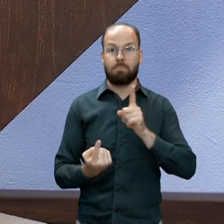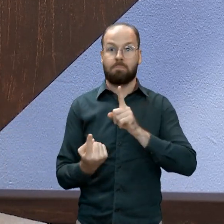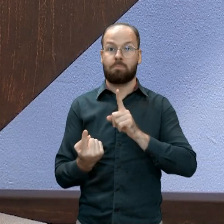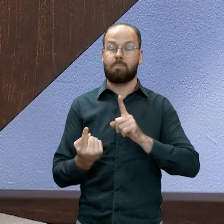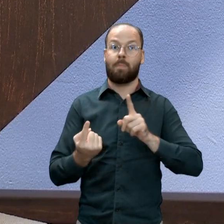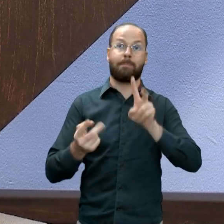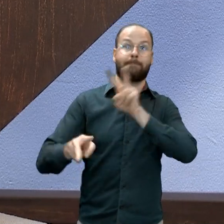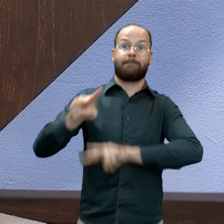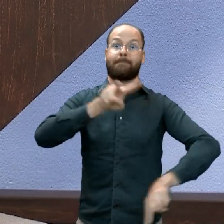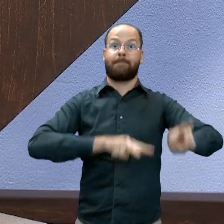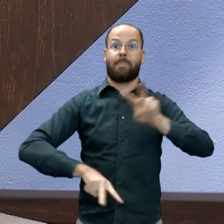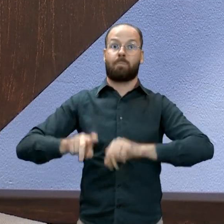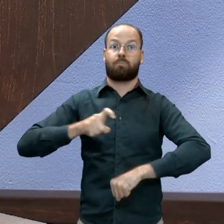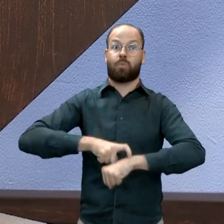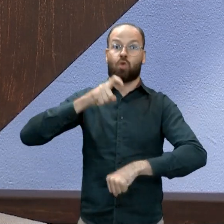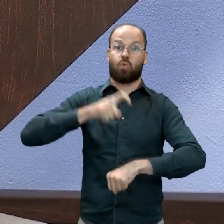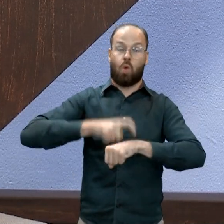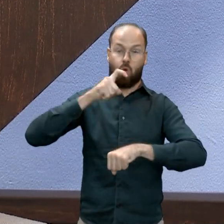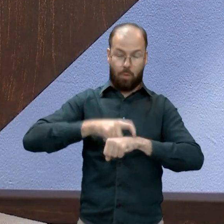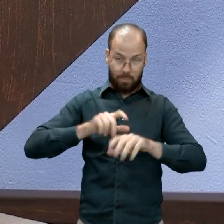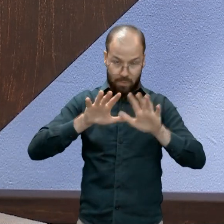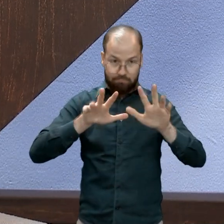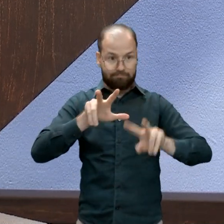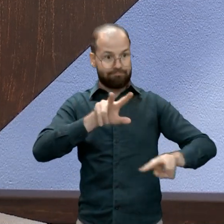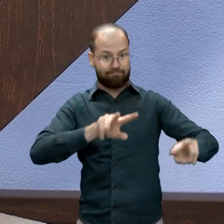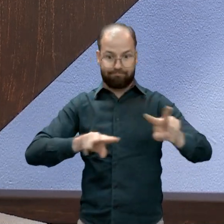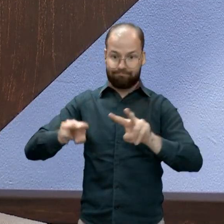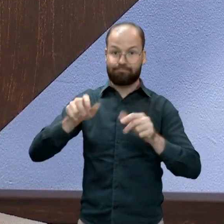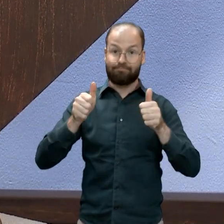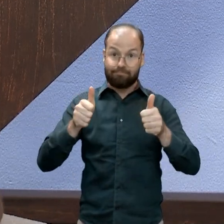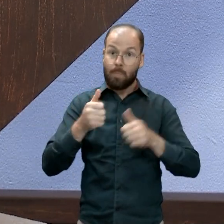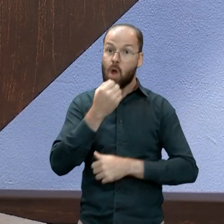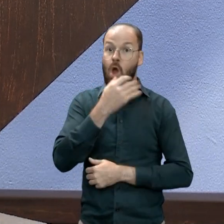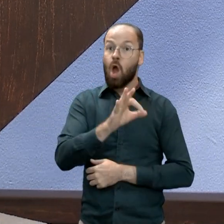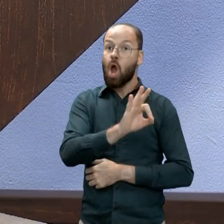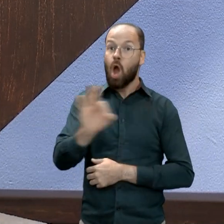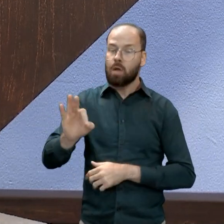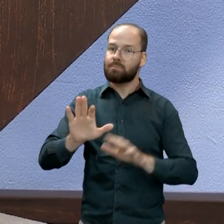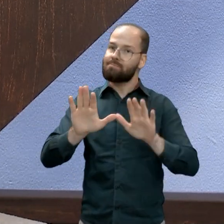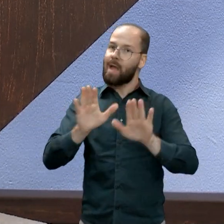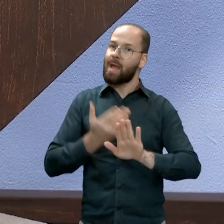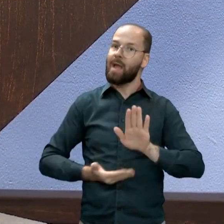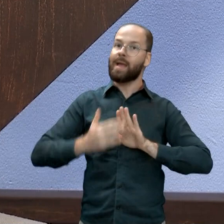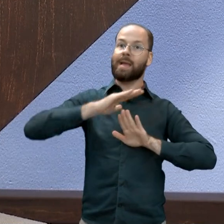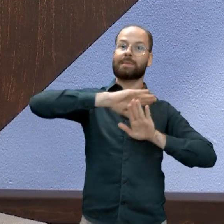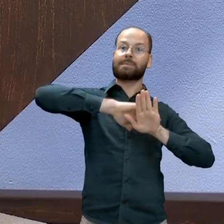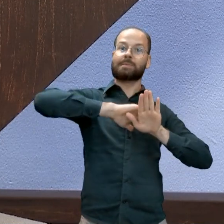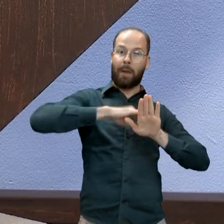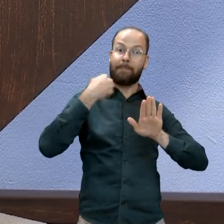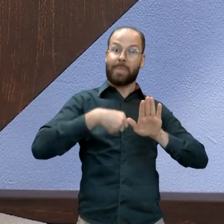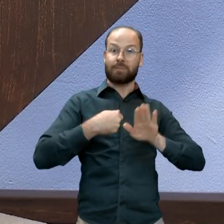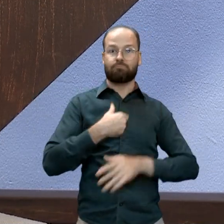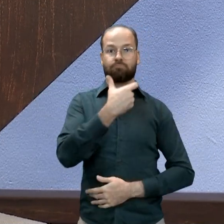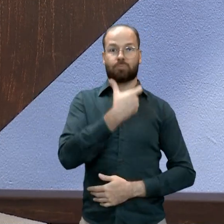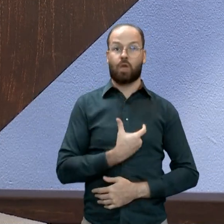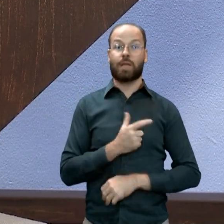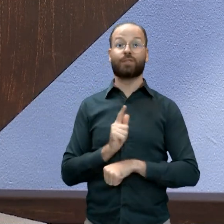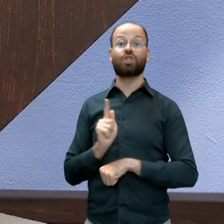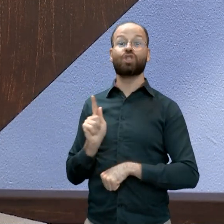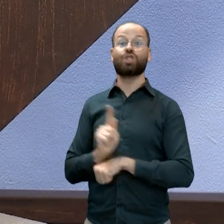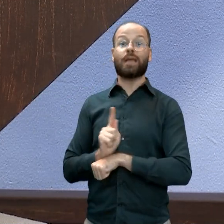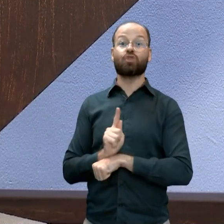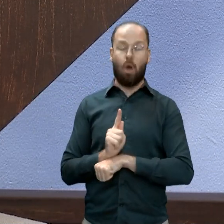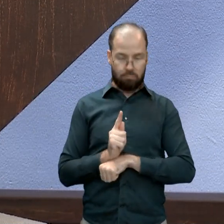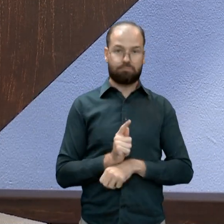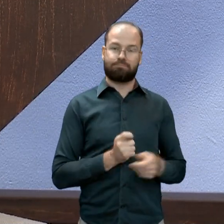visualização fantástica, mas eu preciso de um gestor que olhe para aquele banco de dados com toda aquela tabulação fantástica e tome